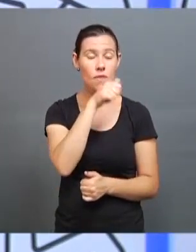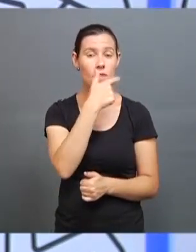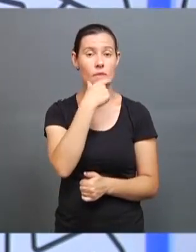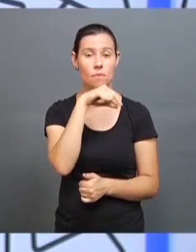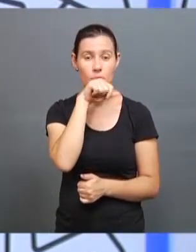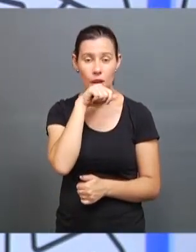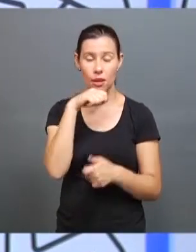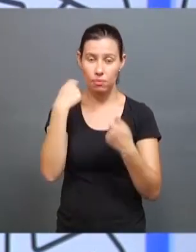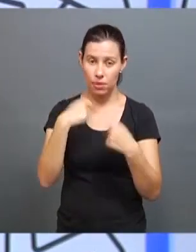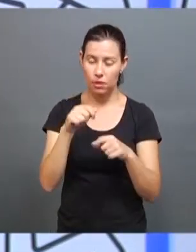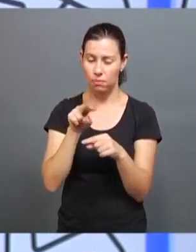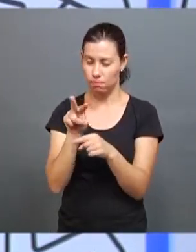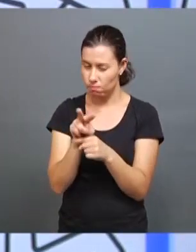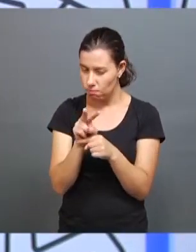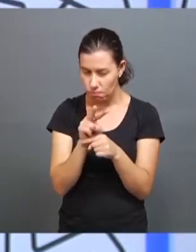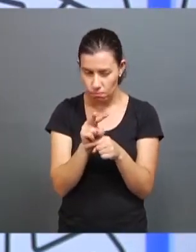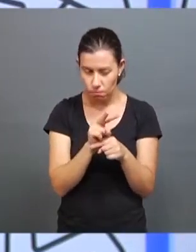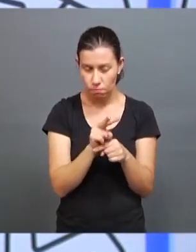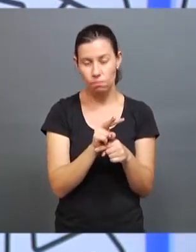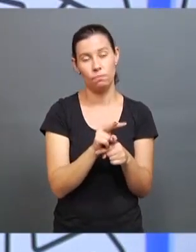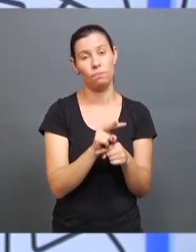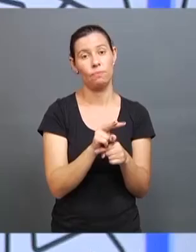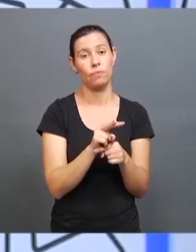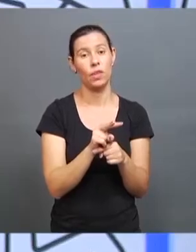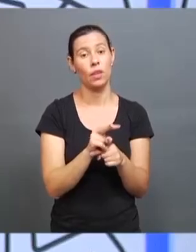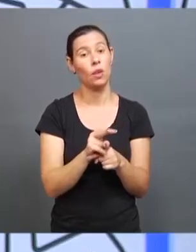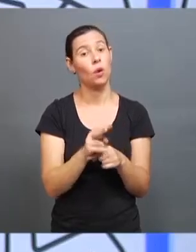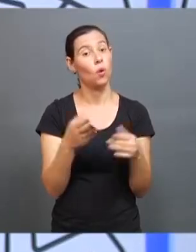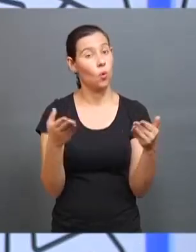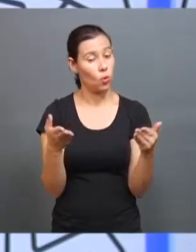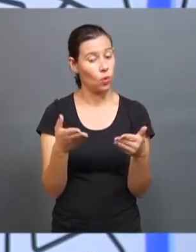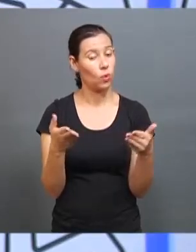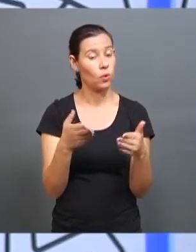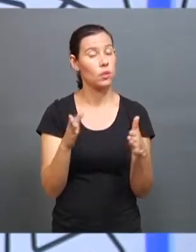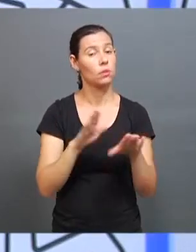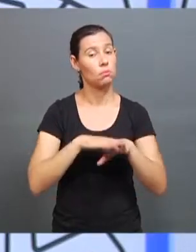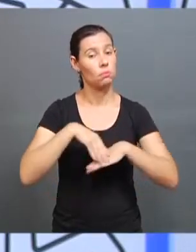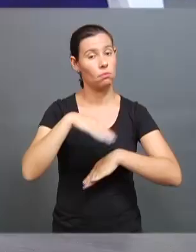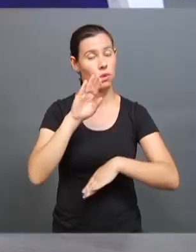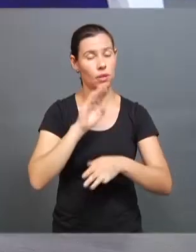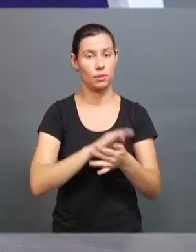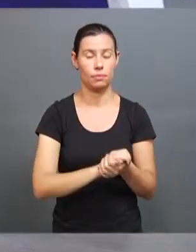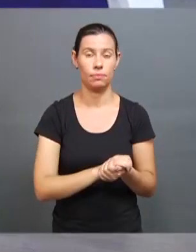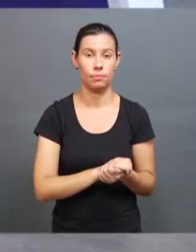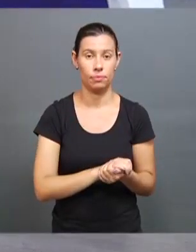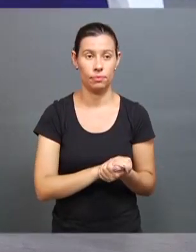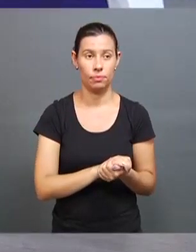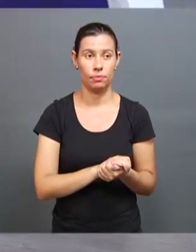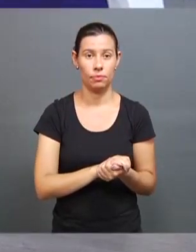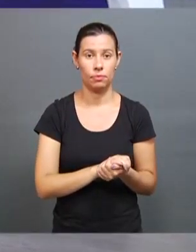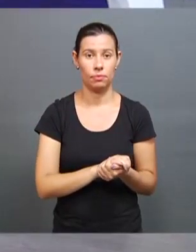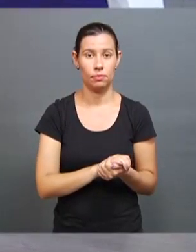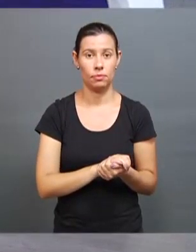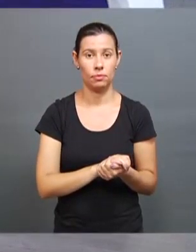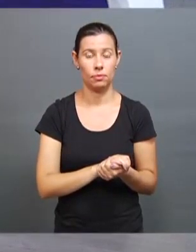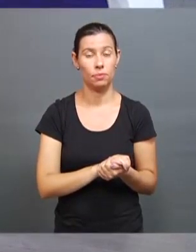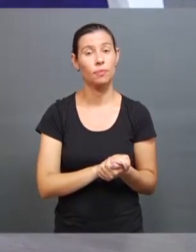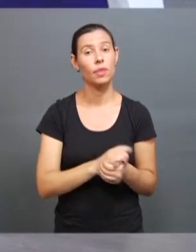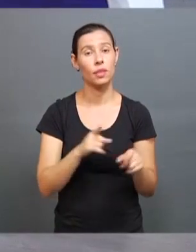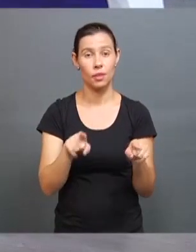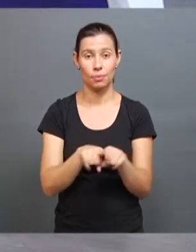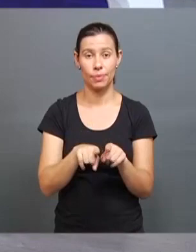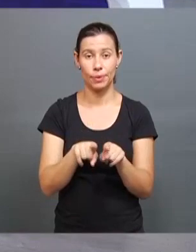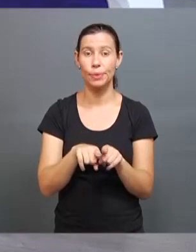ser ainda mais intensa do que nos anos 80, nos anos 90. E com a rotina dos pais, típica de alguns pais. Ainda por cima, com toda